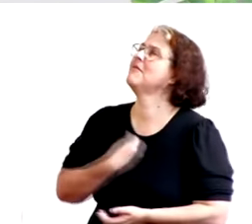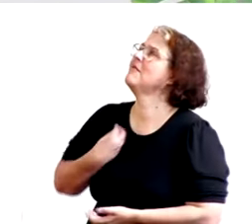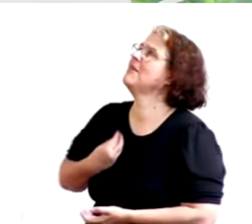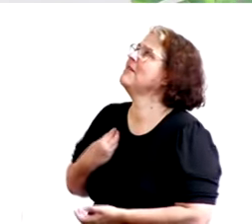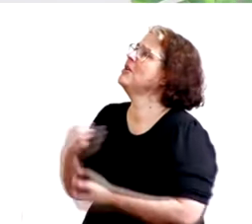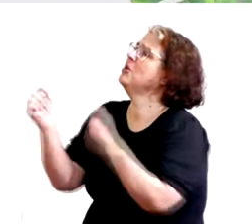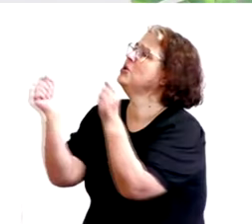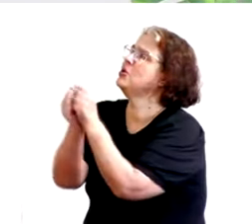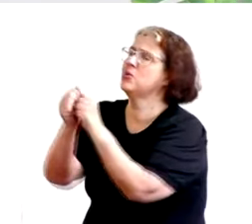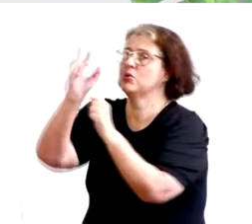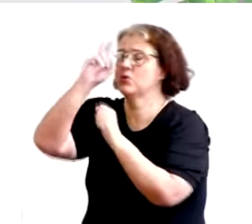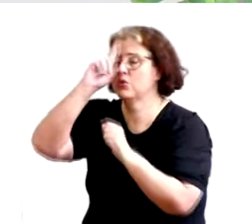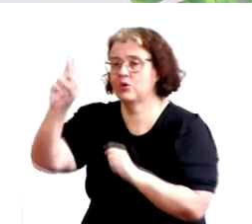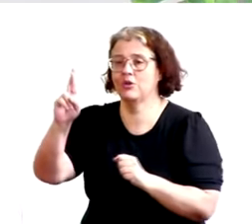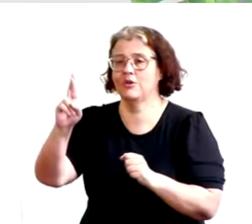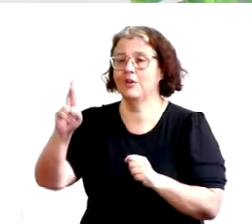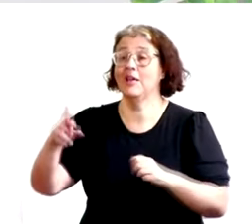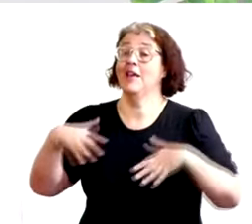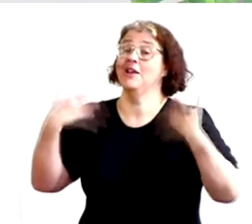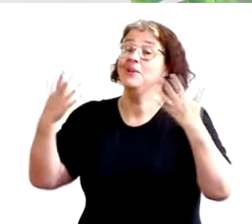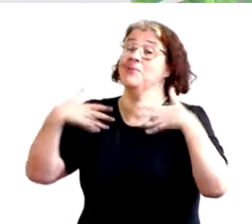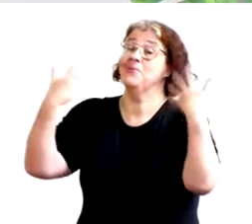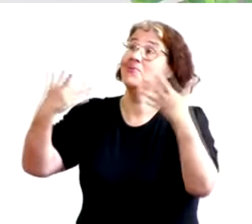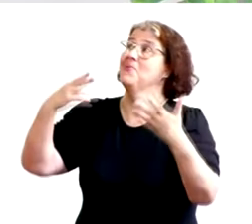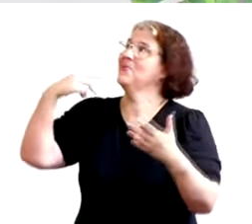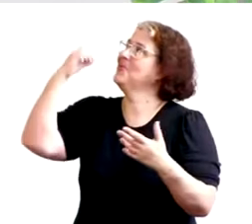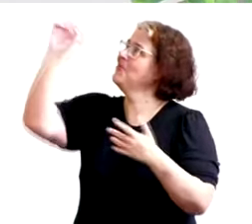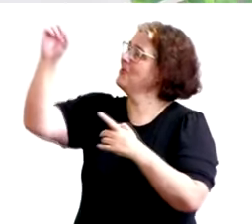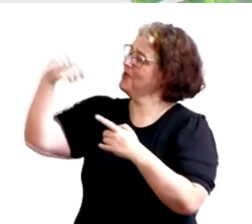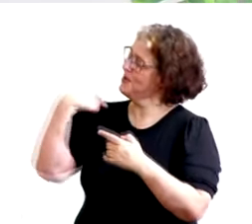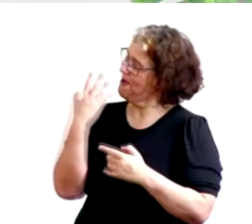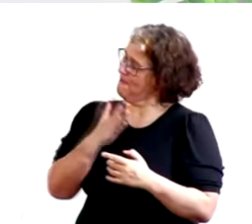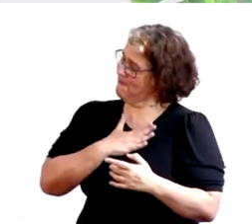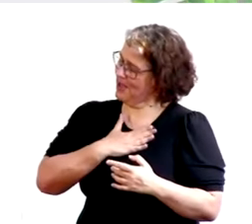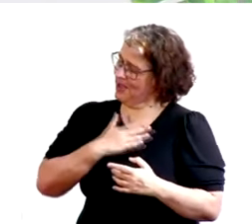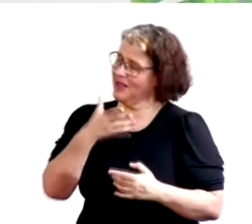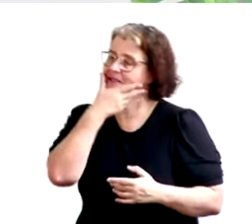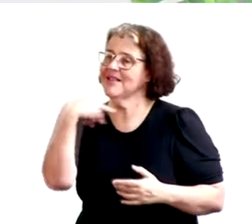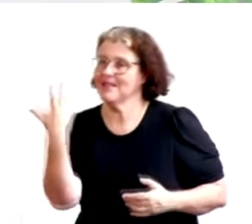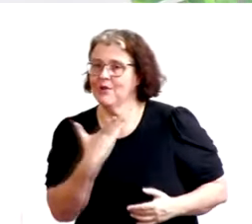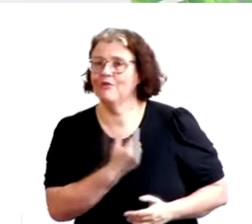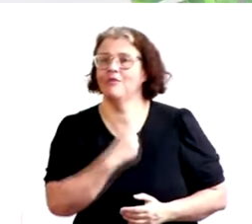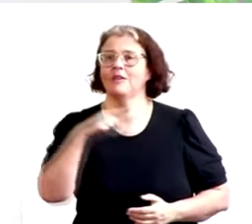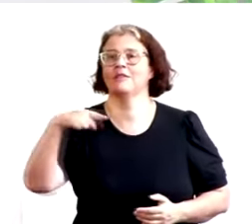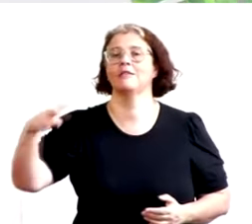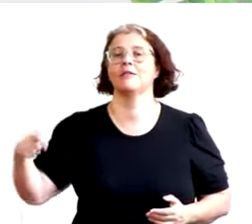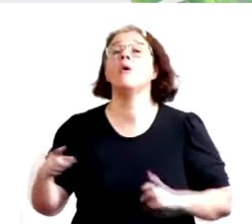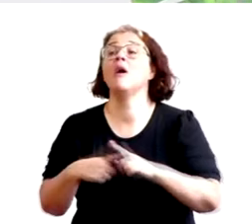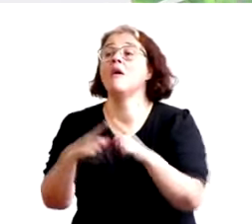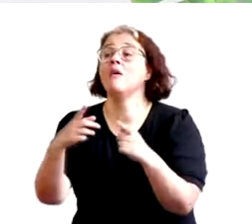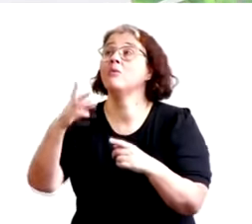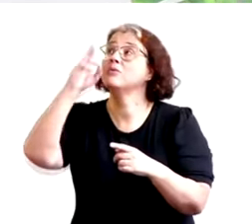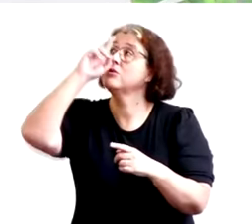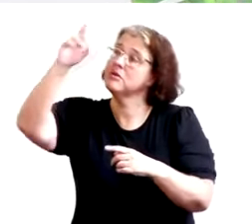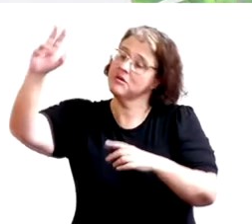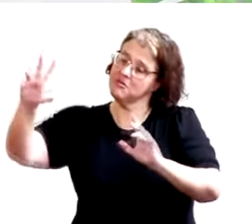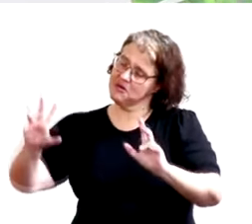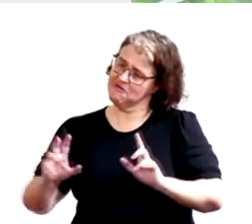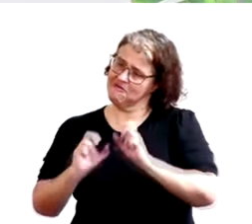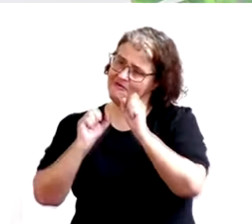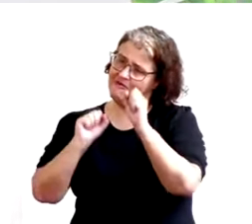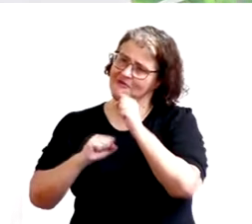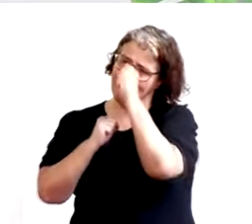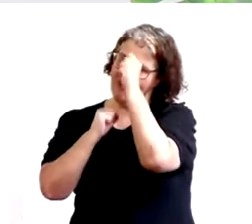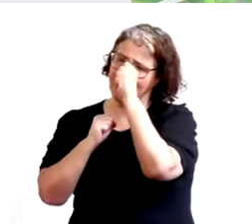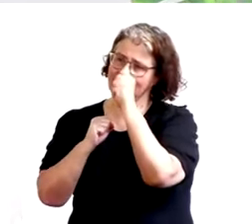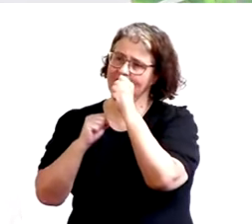e exulto no Deus da minha salvação o Senhor Deus é a minha fortaleza ele dá